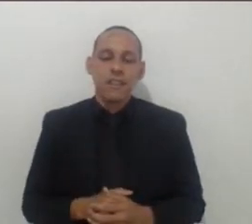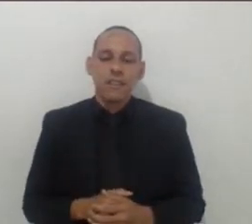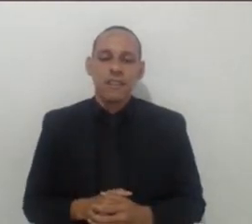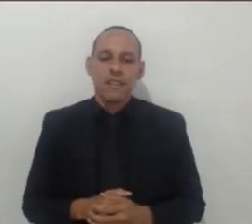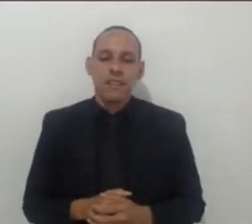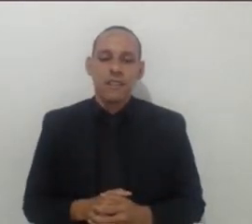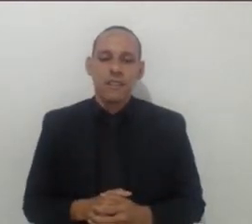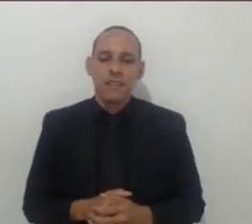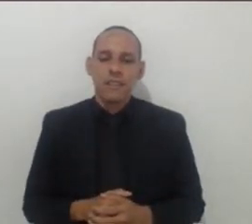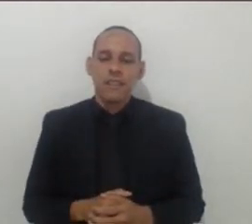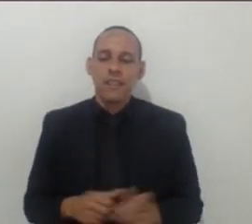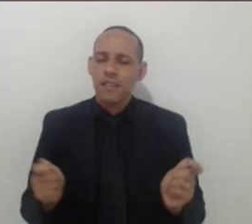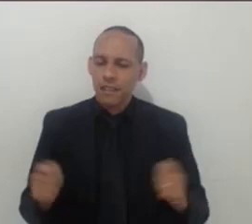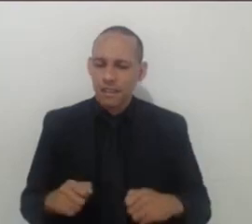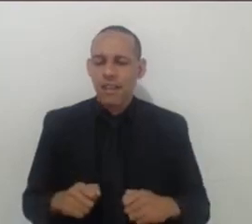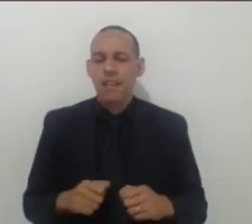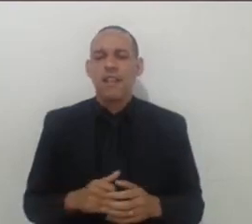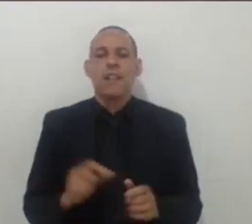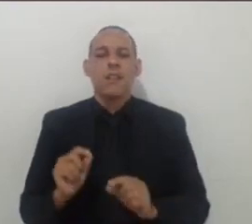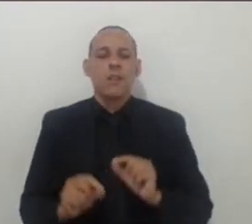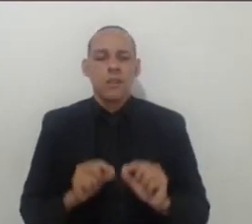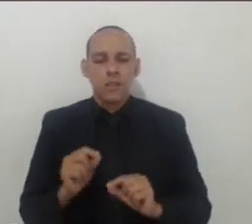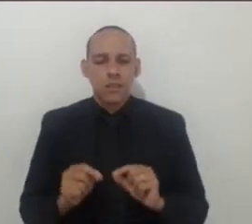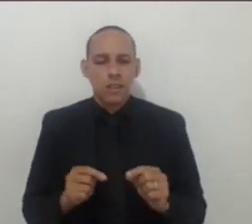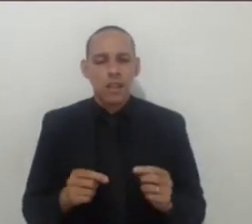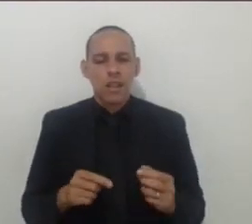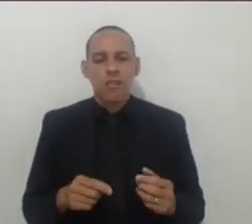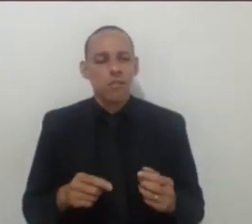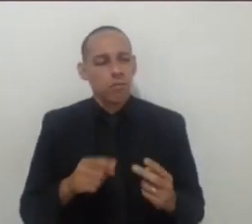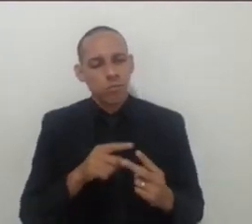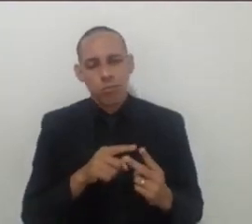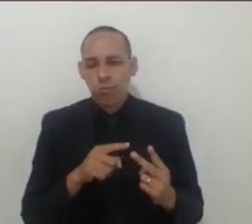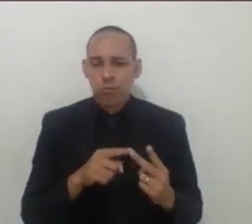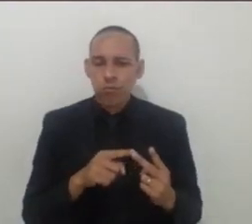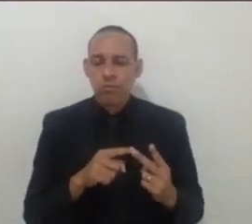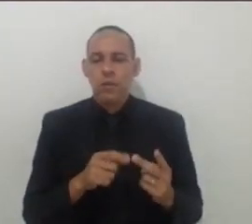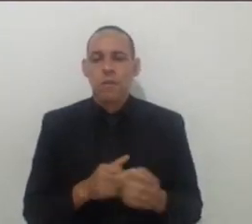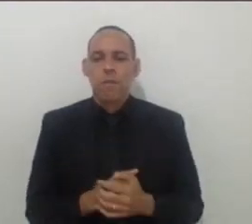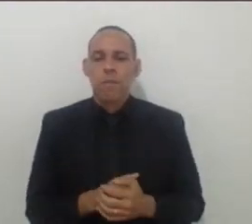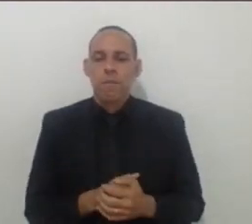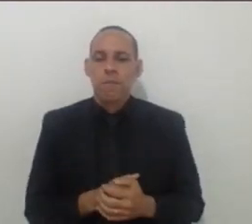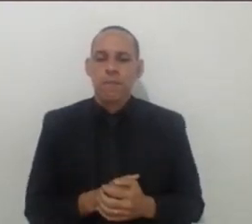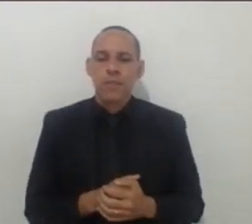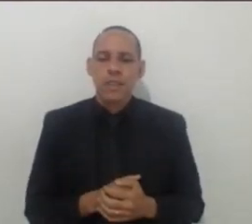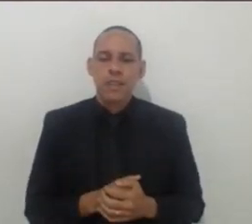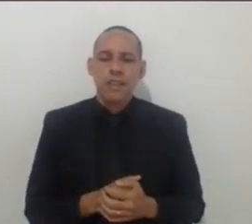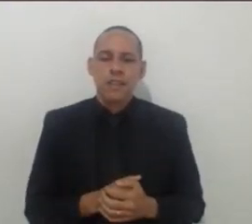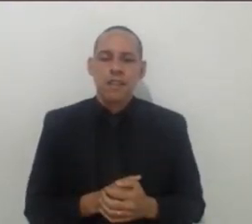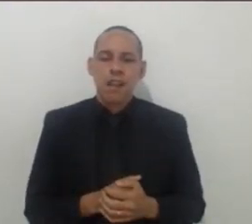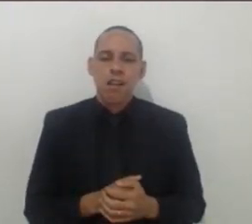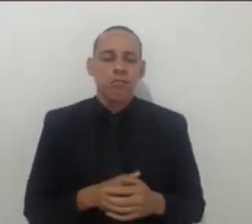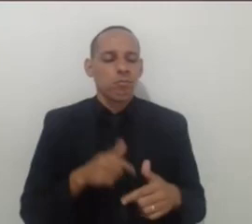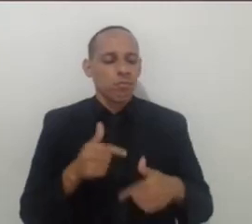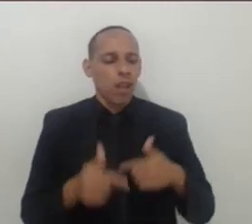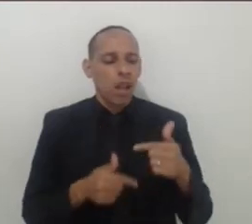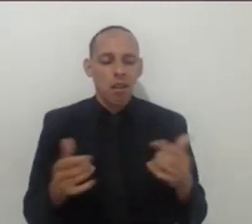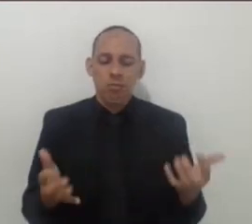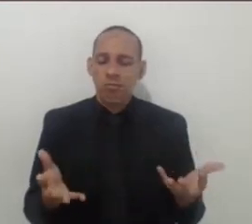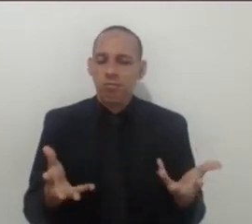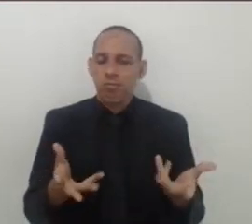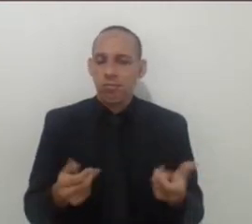capacidade de ambos, né? E pelo louvável trabalho que fizeram junto àquela corte